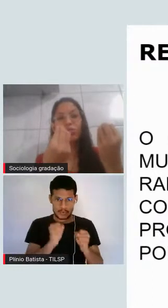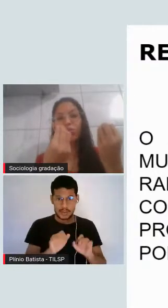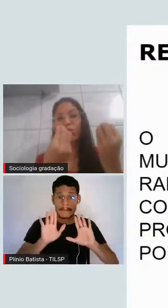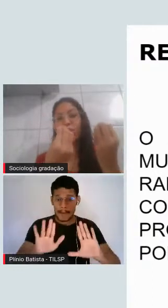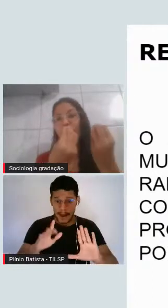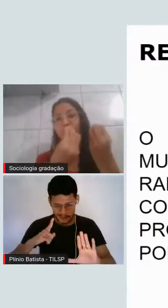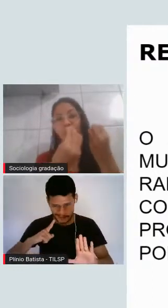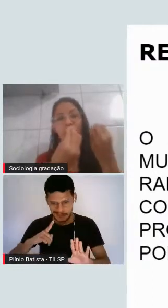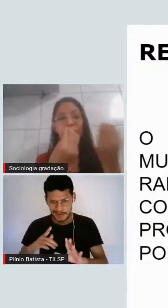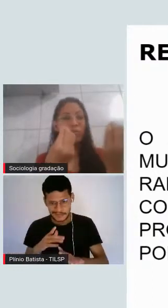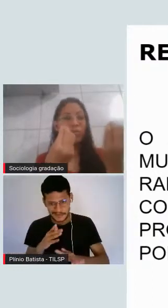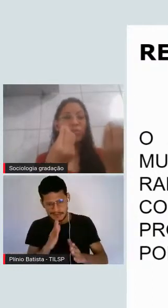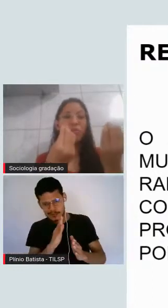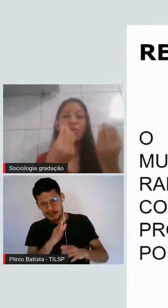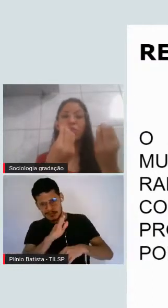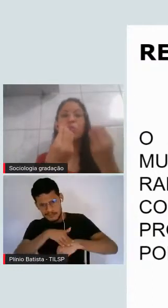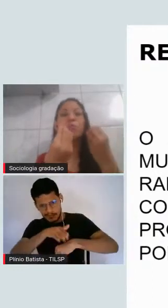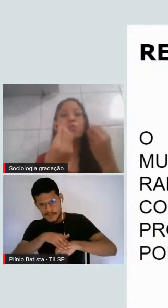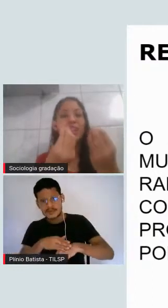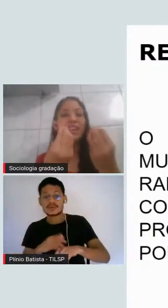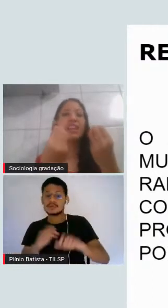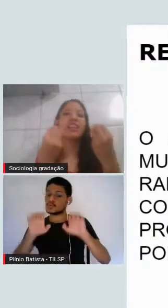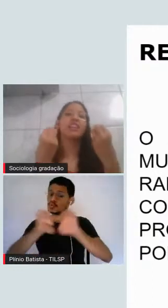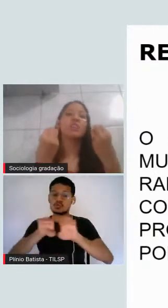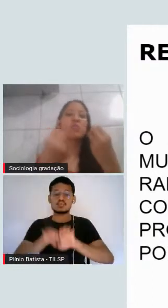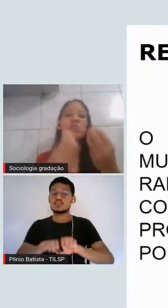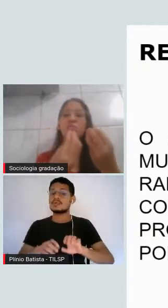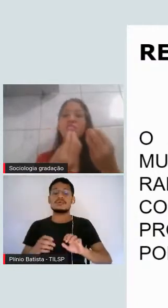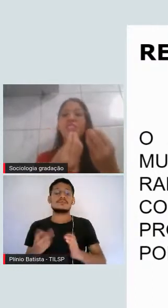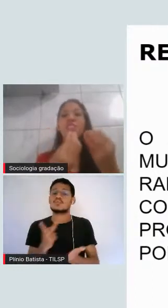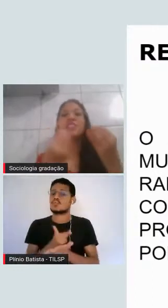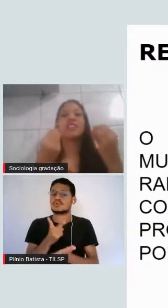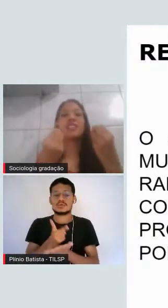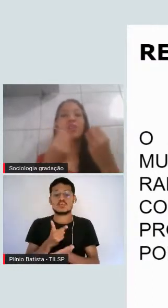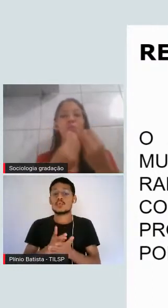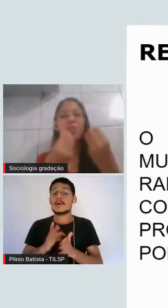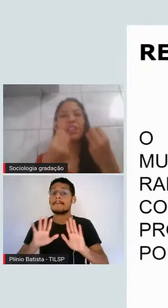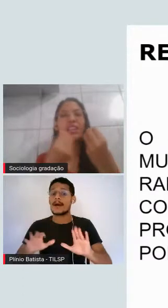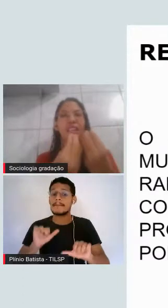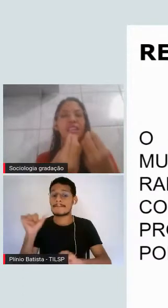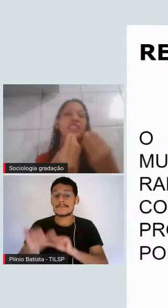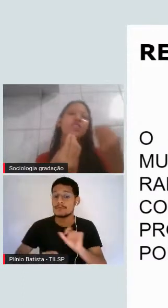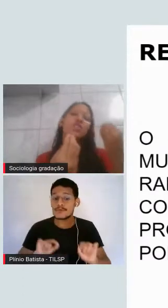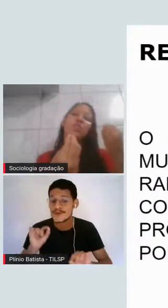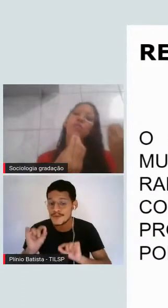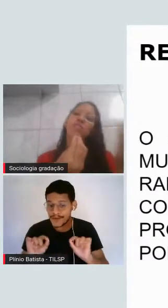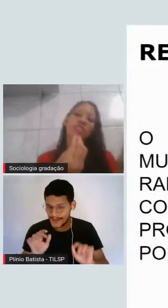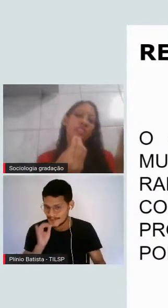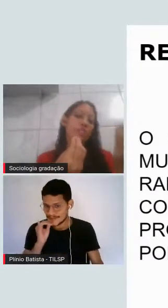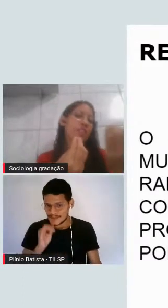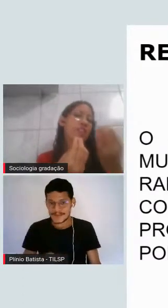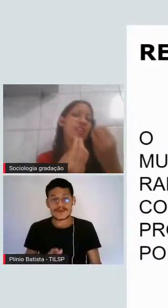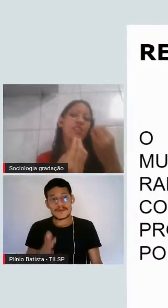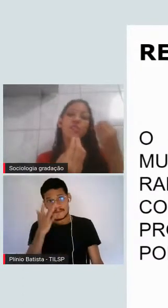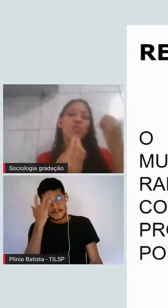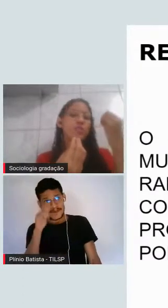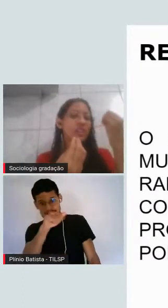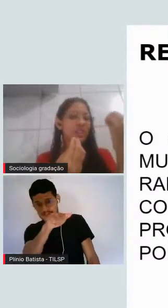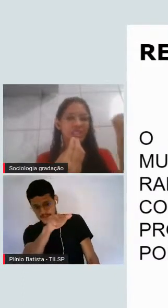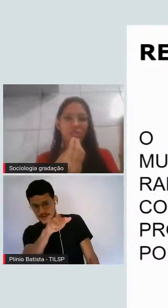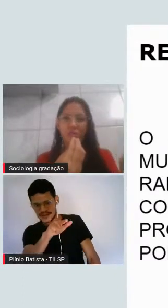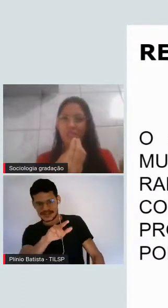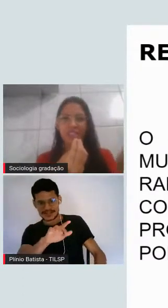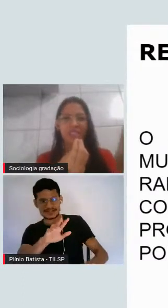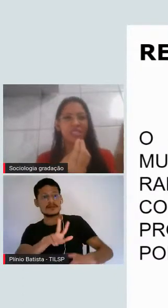a estrutura continua a mesma, só muda, como estou dizendo, só muda quem está no poder.